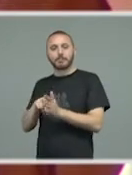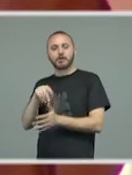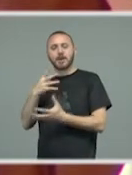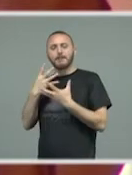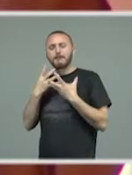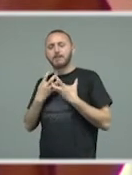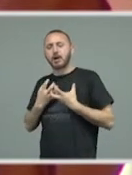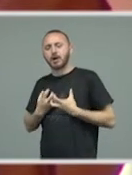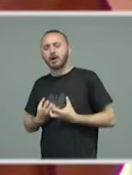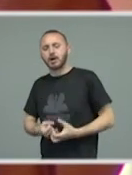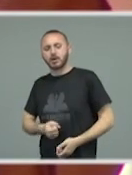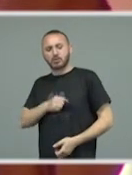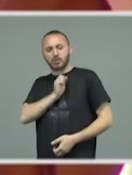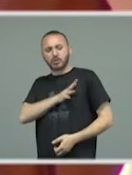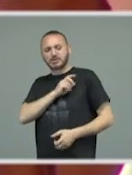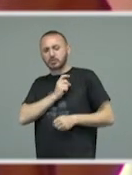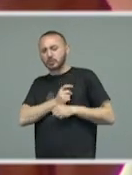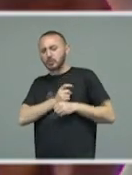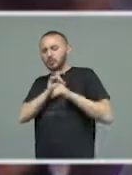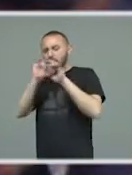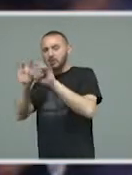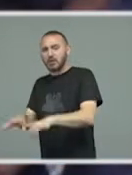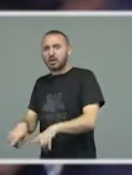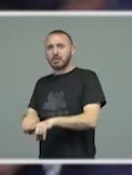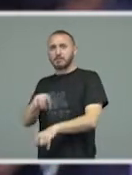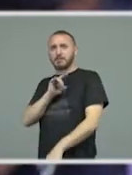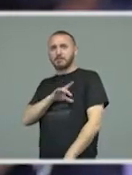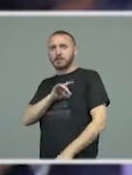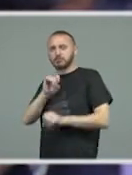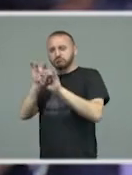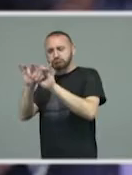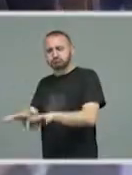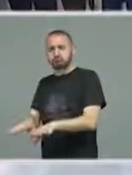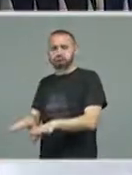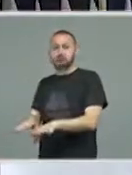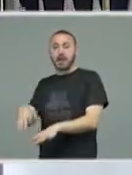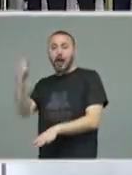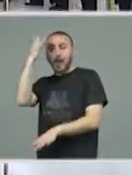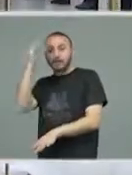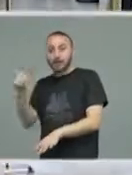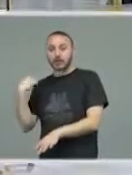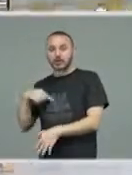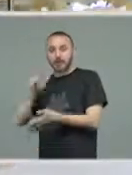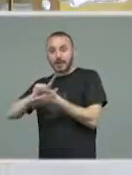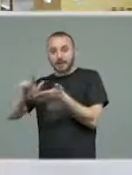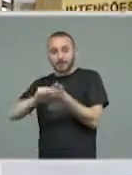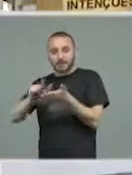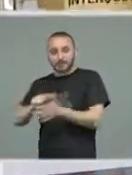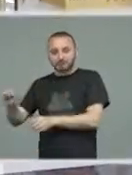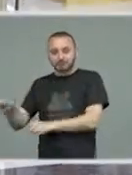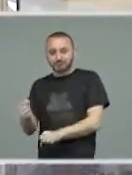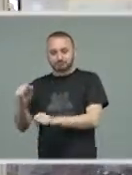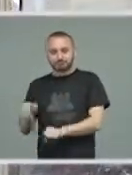mágoas e ressentimentos pode deixar, medo e insatisfação deixa aqui, que amanhã, ainda hoje,